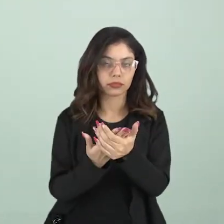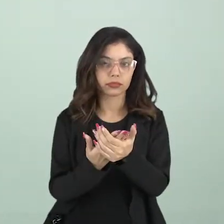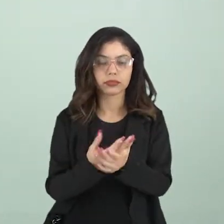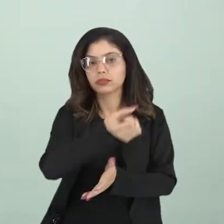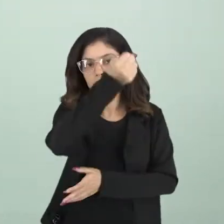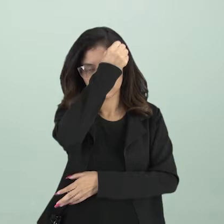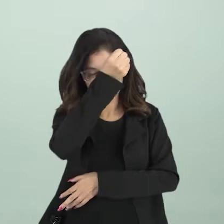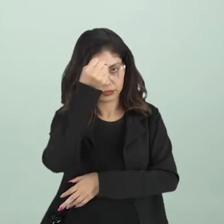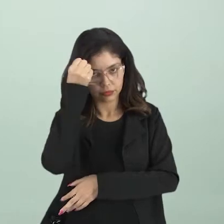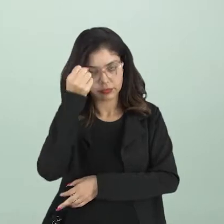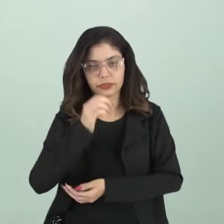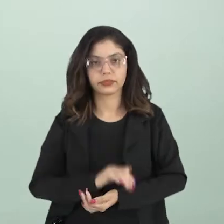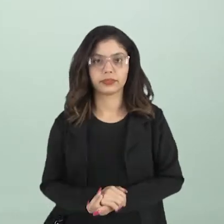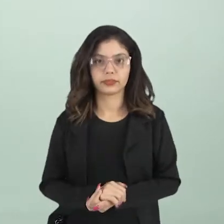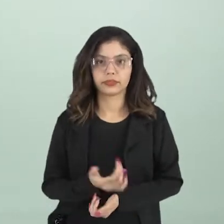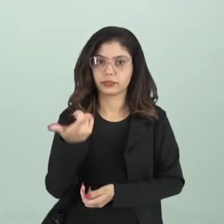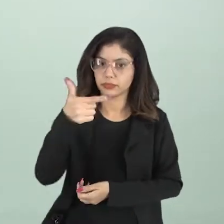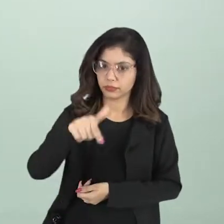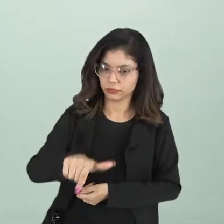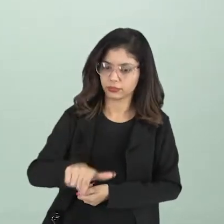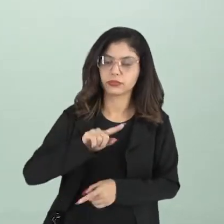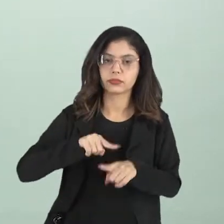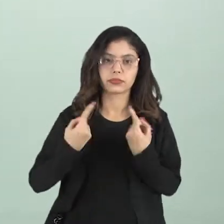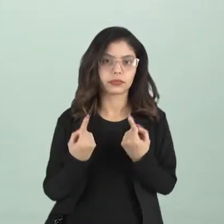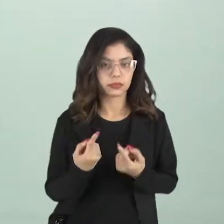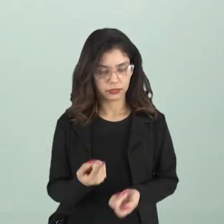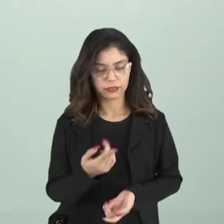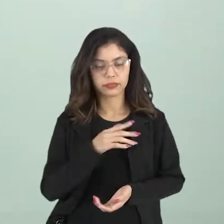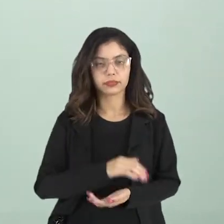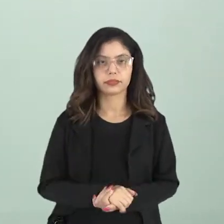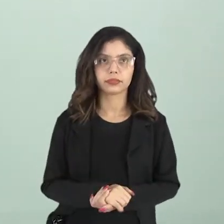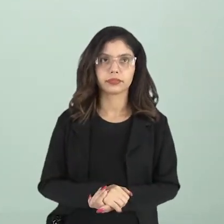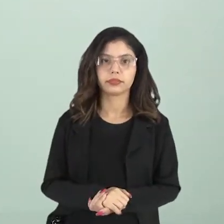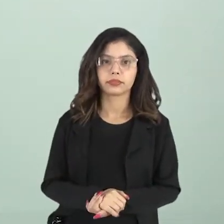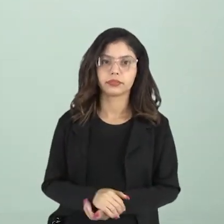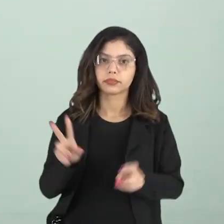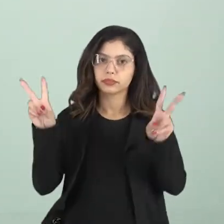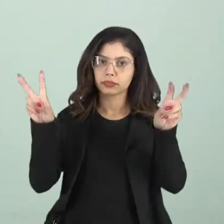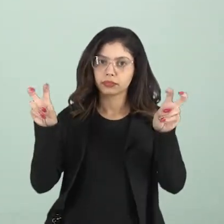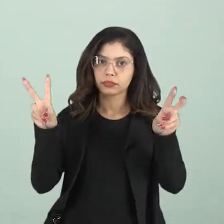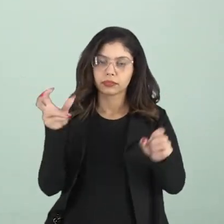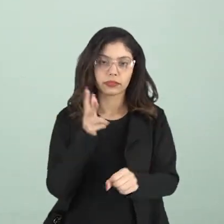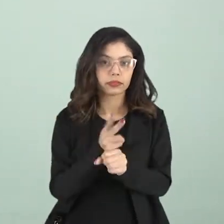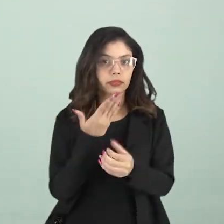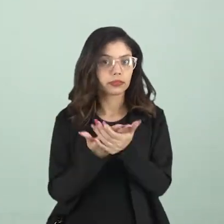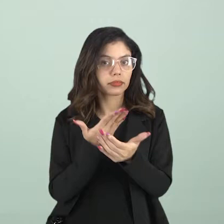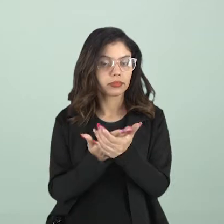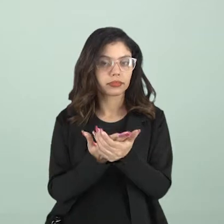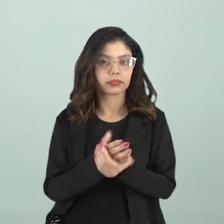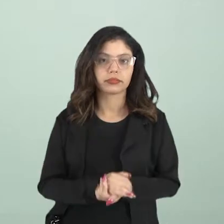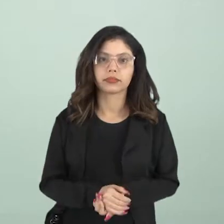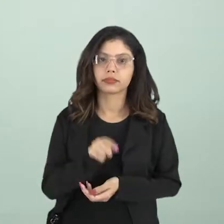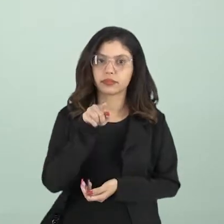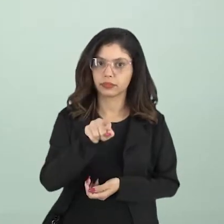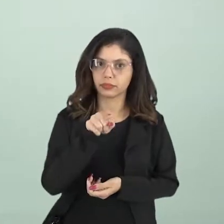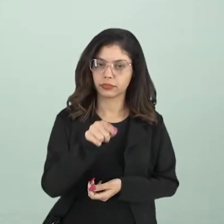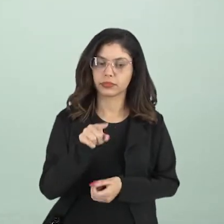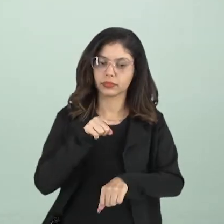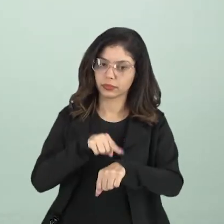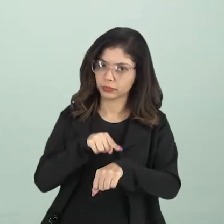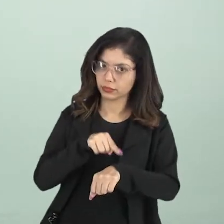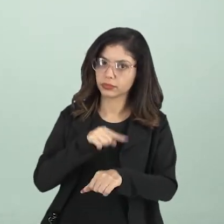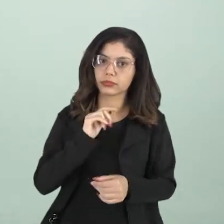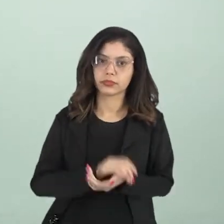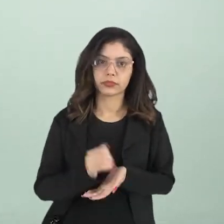da sociologia. Vou repetir mais uma vez o tema da nossa videoaula para que dê tempo de